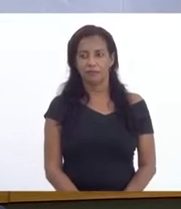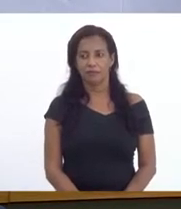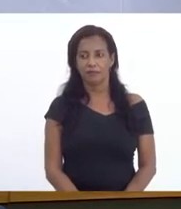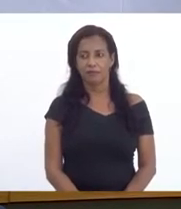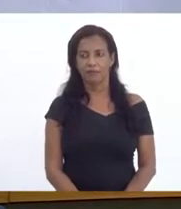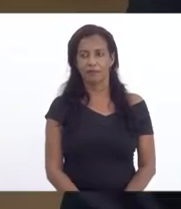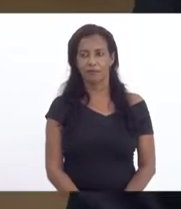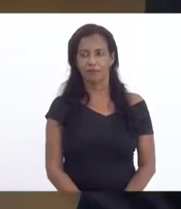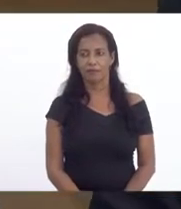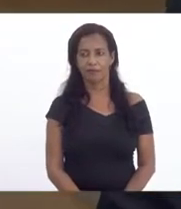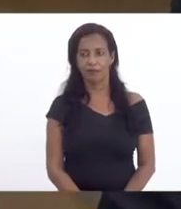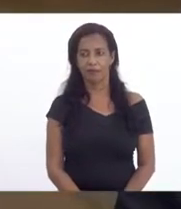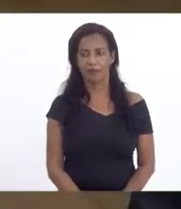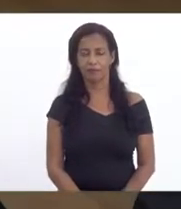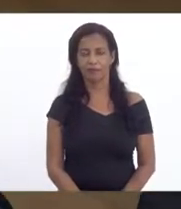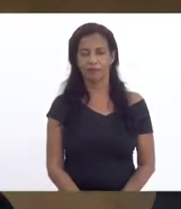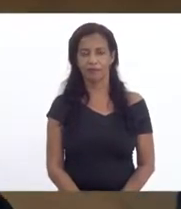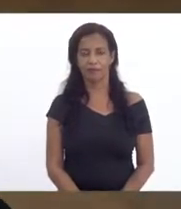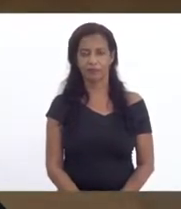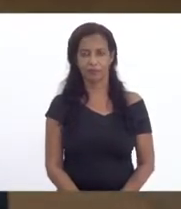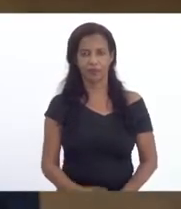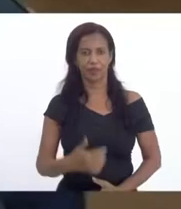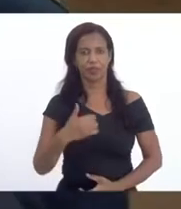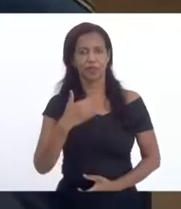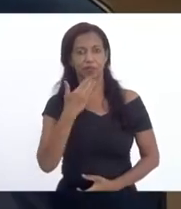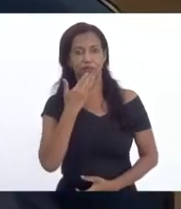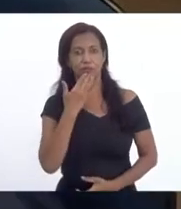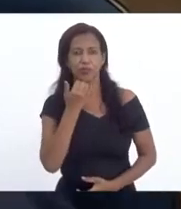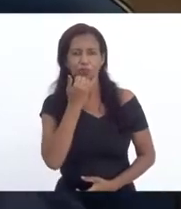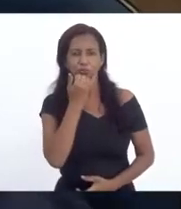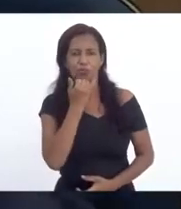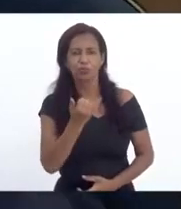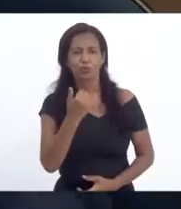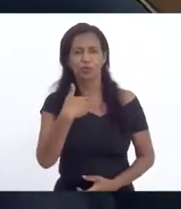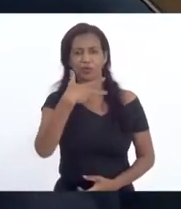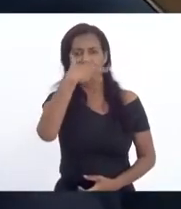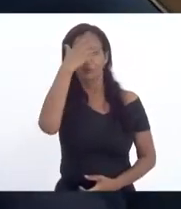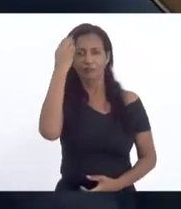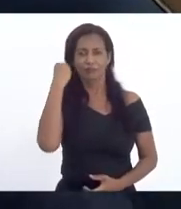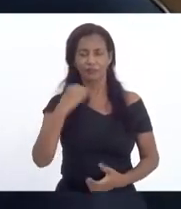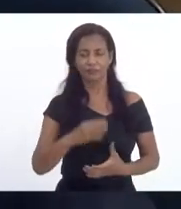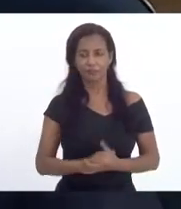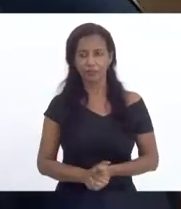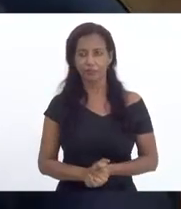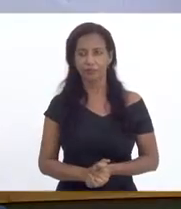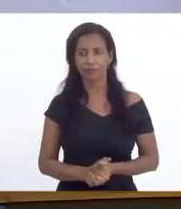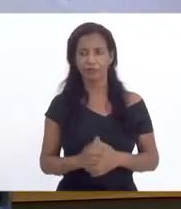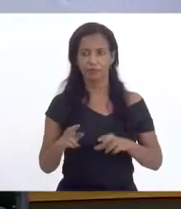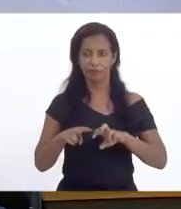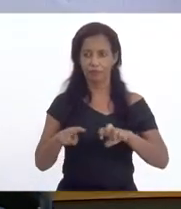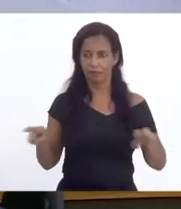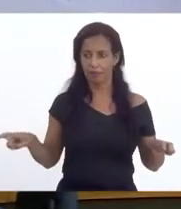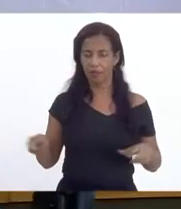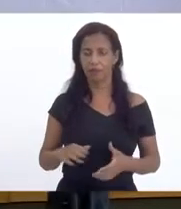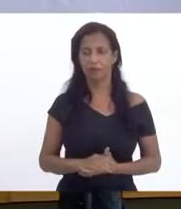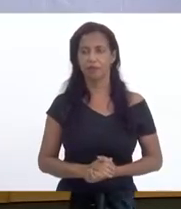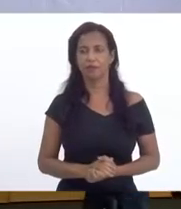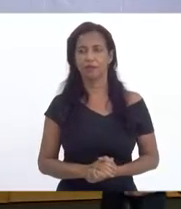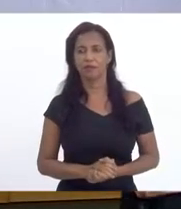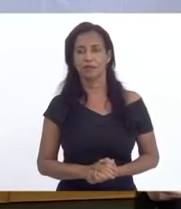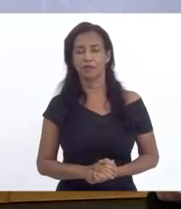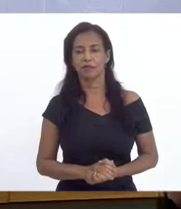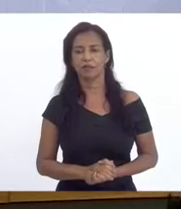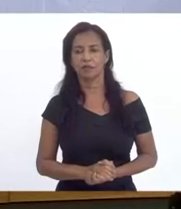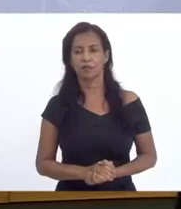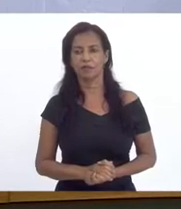Eu vou pedir desculpa, mas eu esqueci. Pedir desculpa à mesa e a vocês presentes, que a